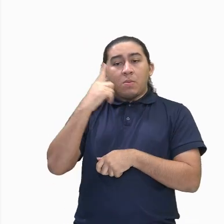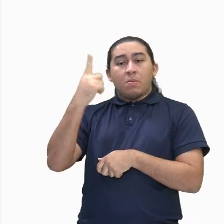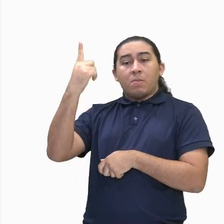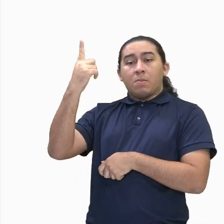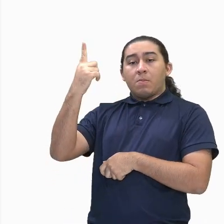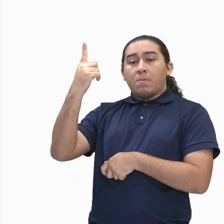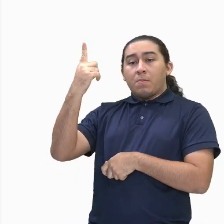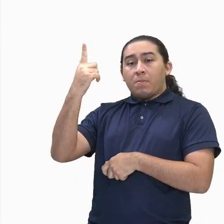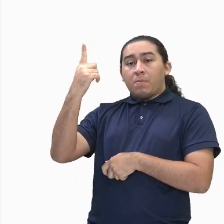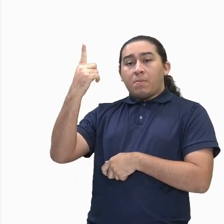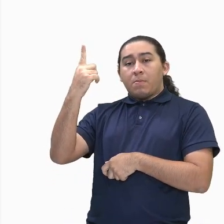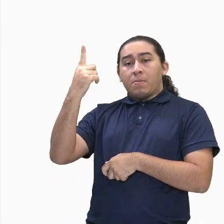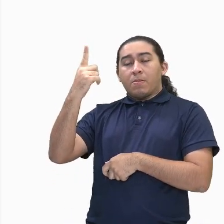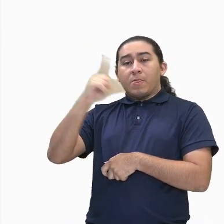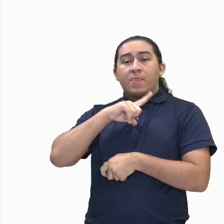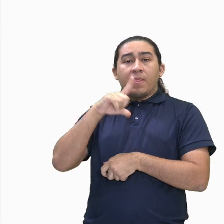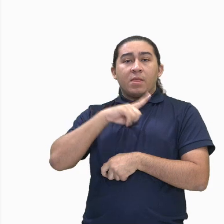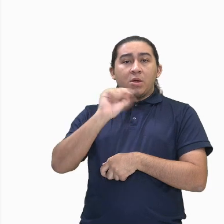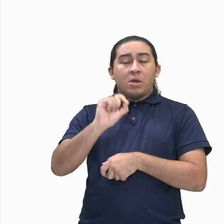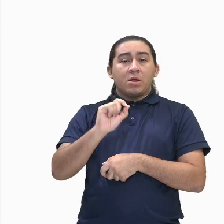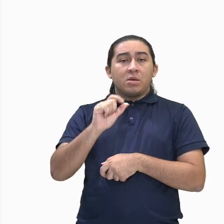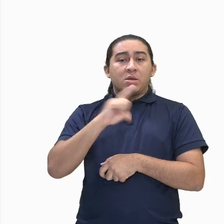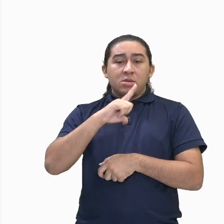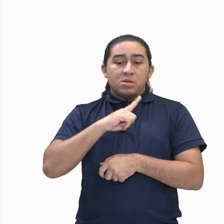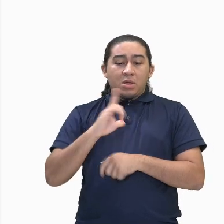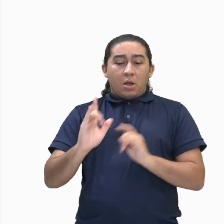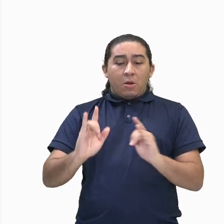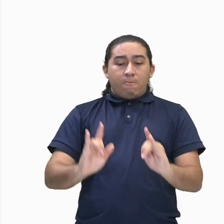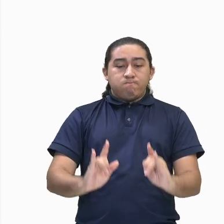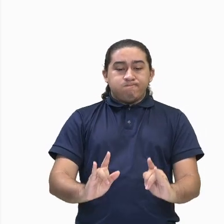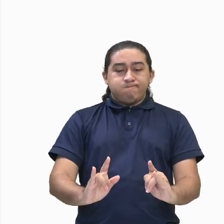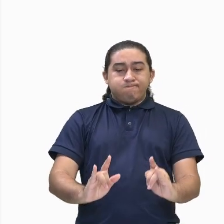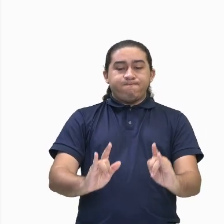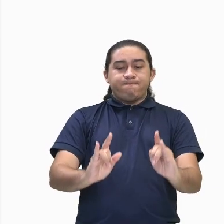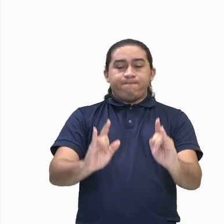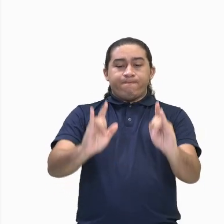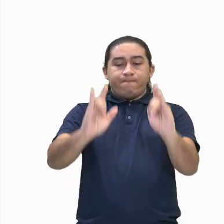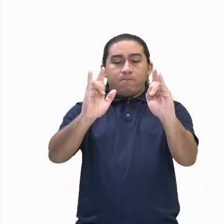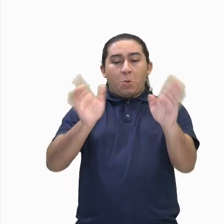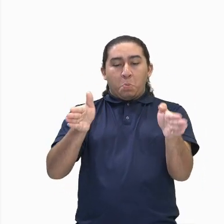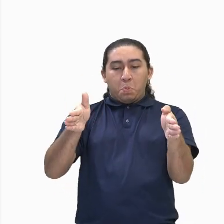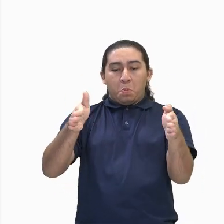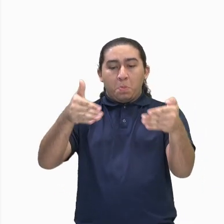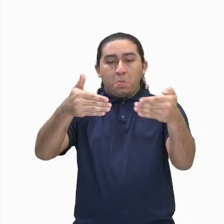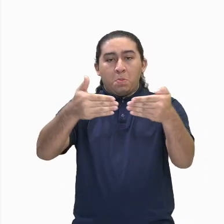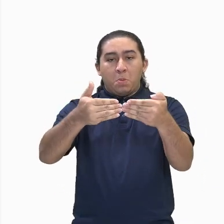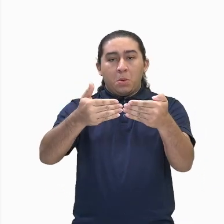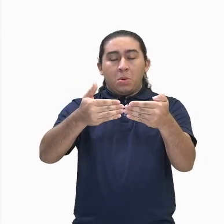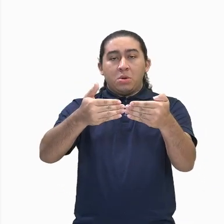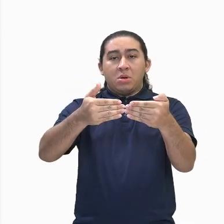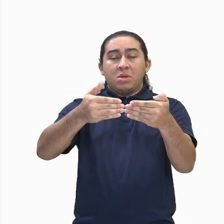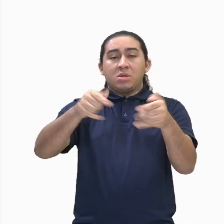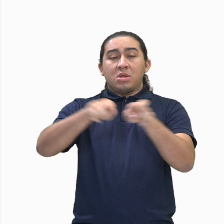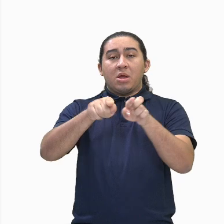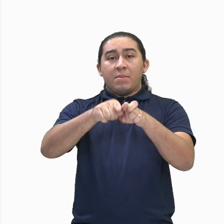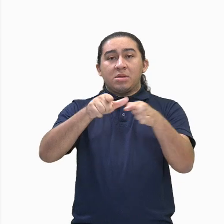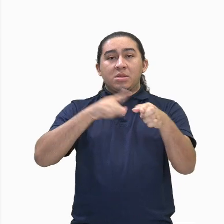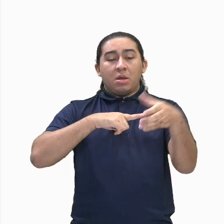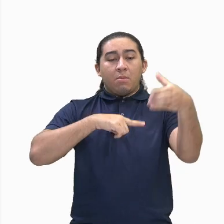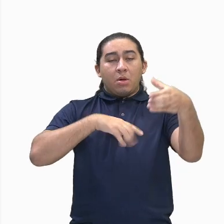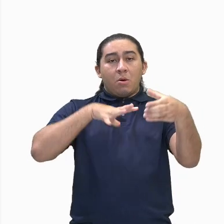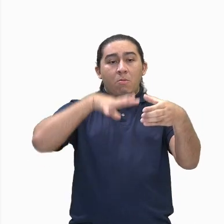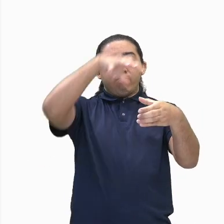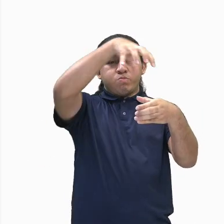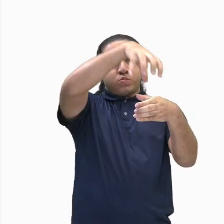ali daquela abóboda, na verdade, esse é o termo, abóboda, tá? Aquela forma que tem ali,